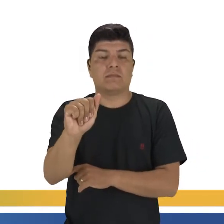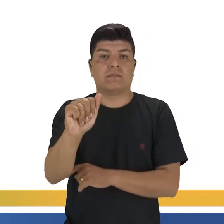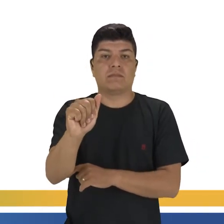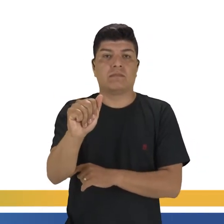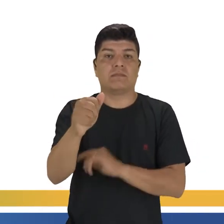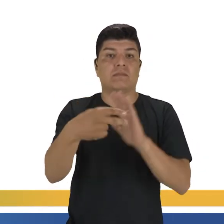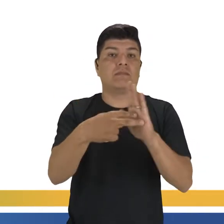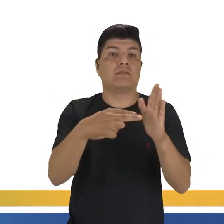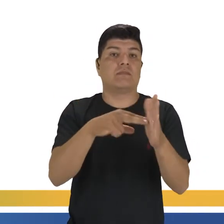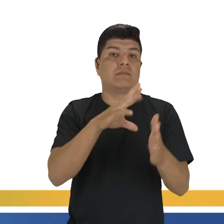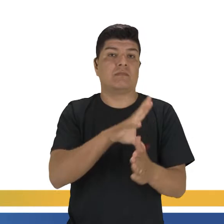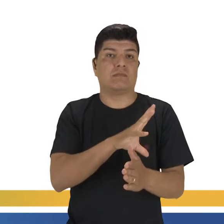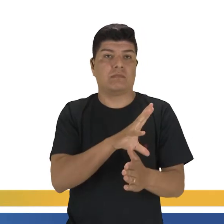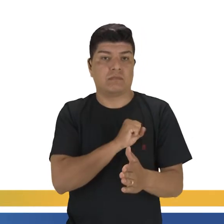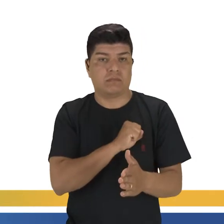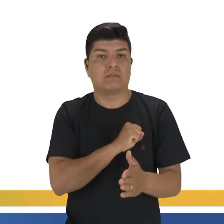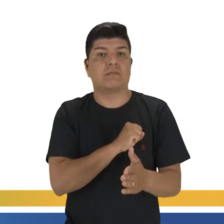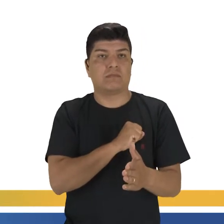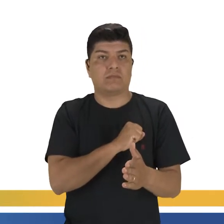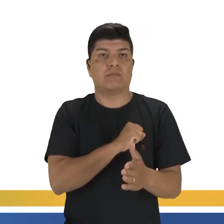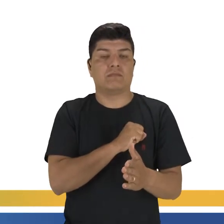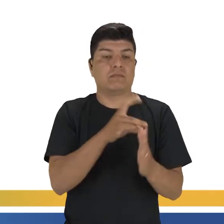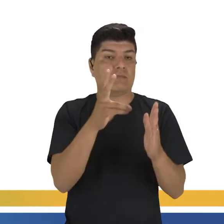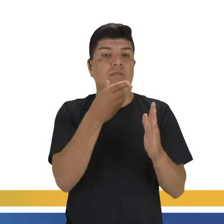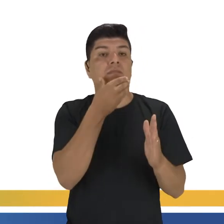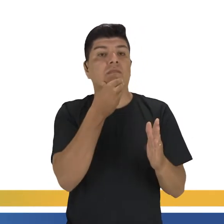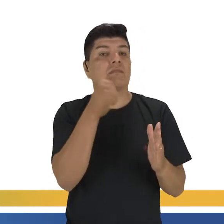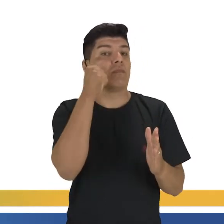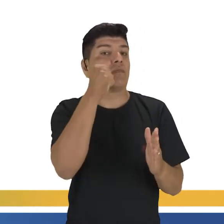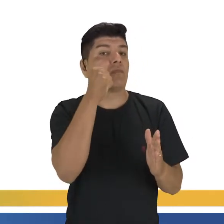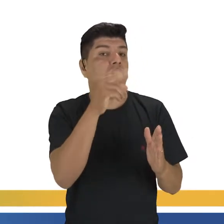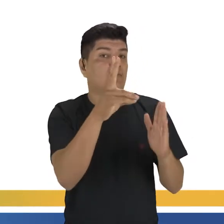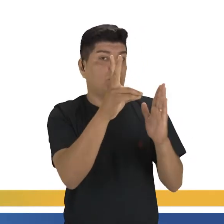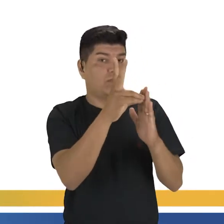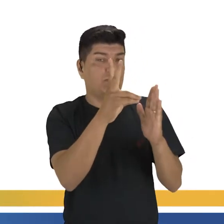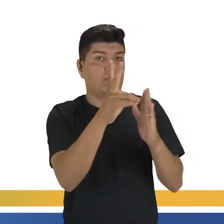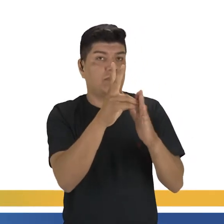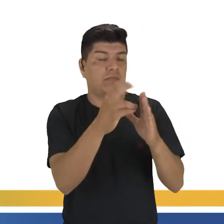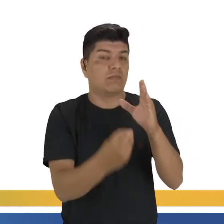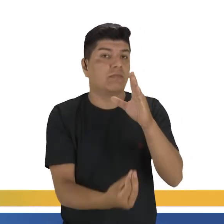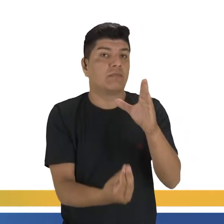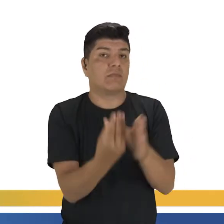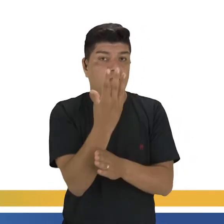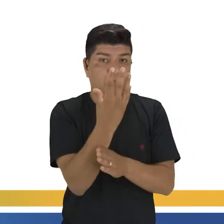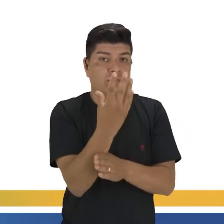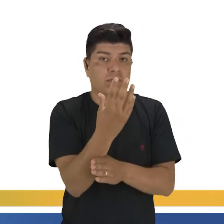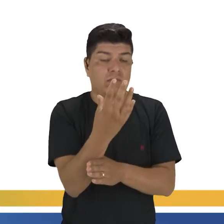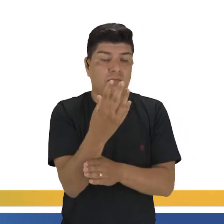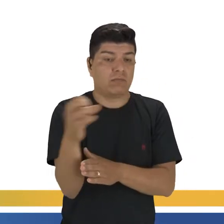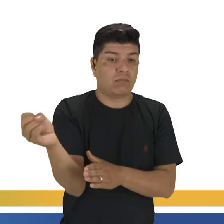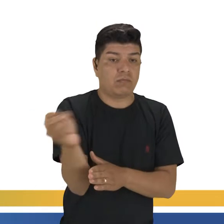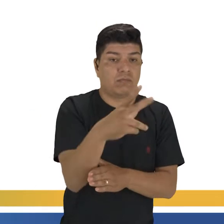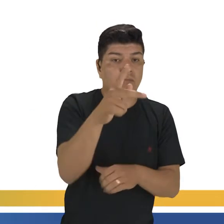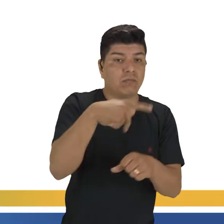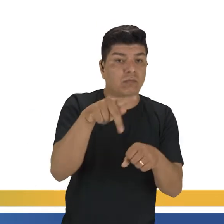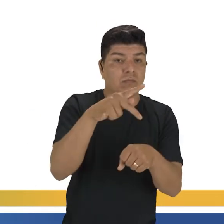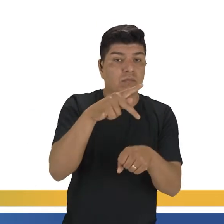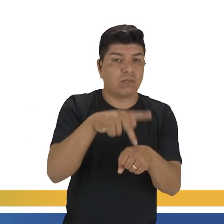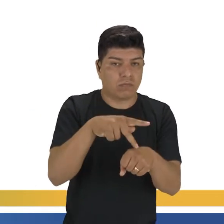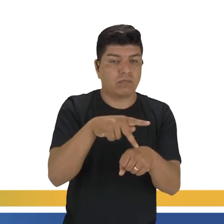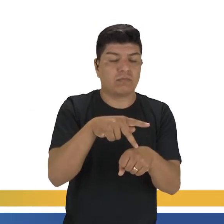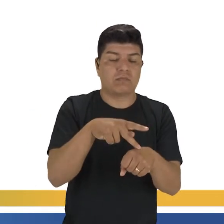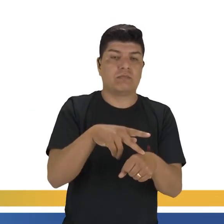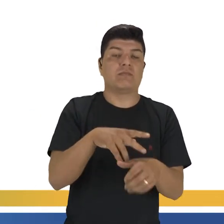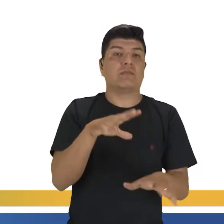amor entre o colonizador Martim e a Índia Iracema. Faz surgir, então, uma nova nação. E nessa